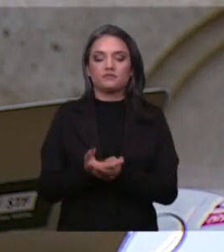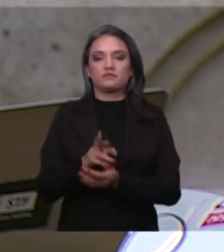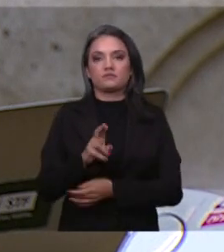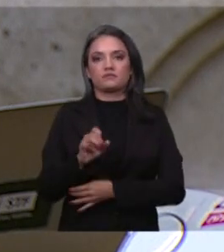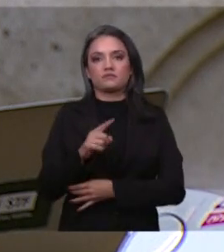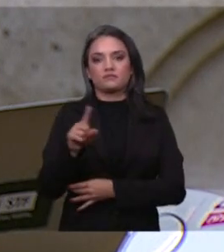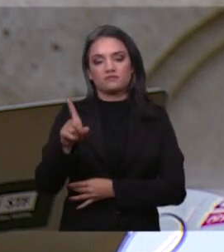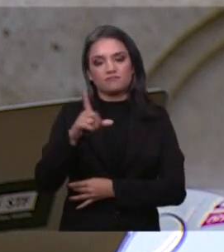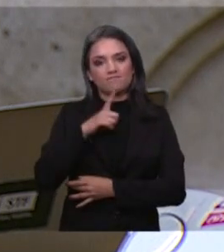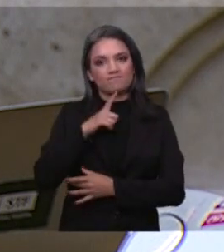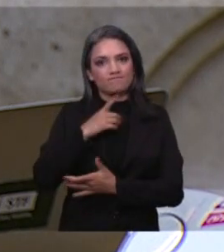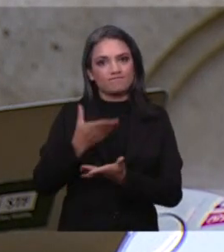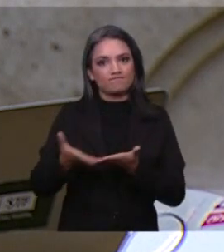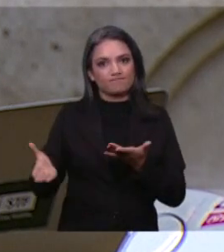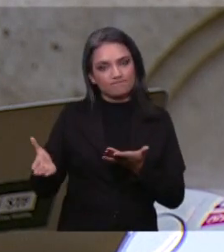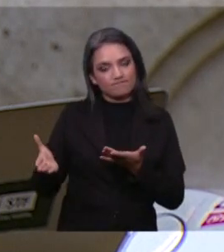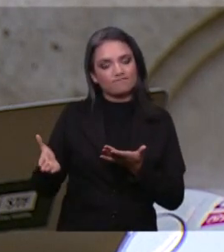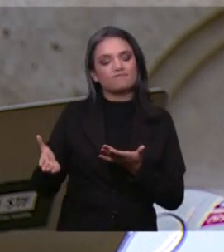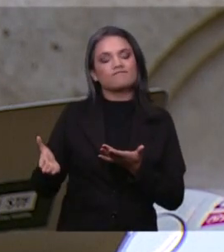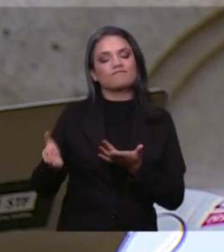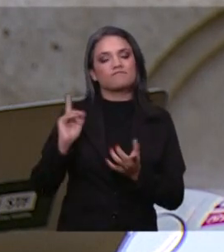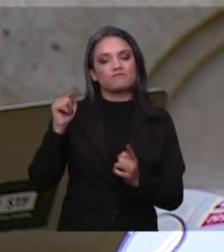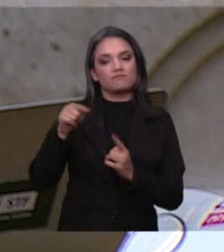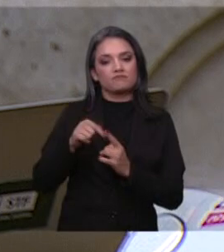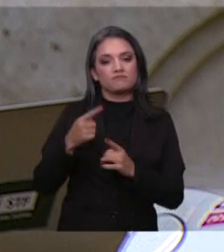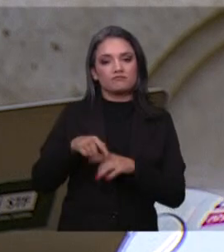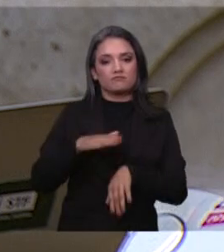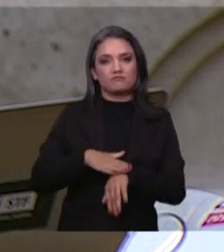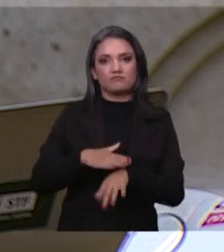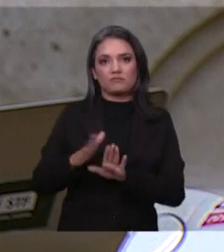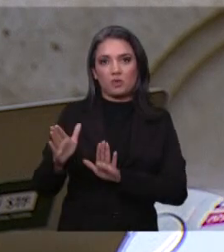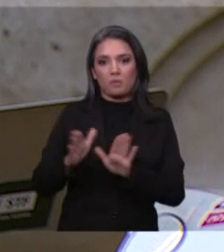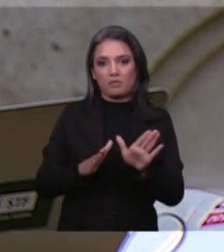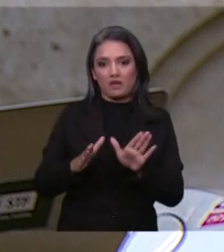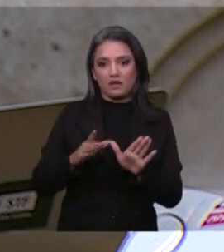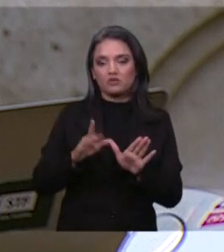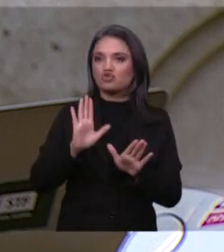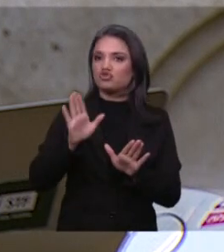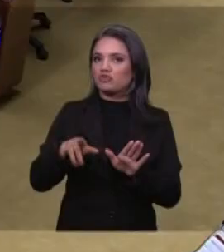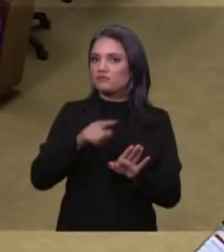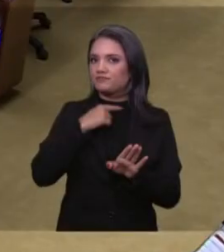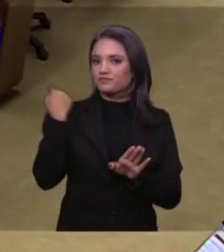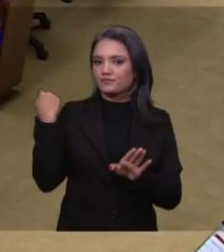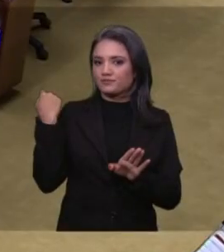em vista que o prazo decadencial já se expirou. Isso. Em razão